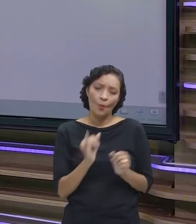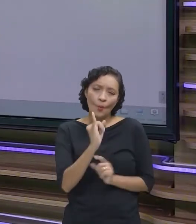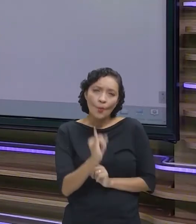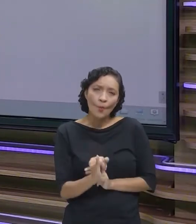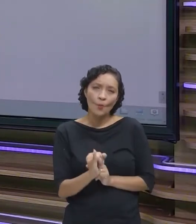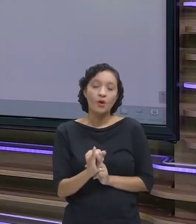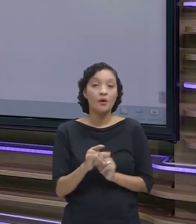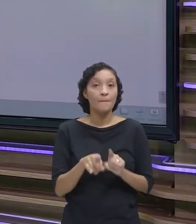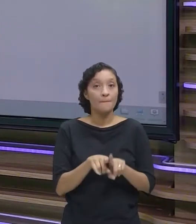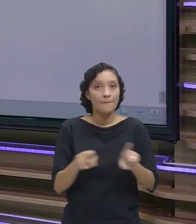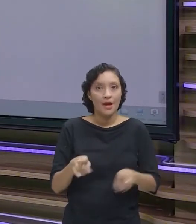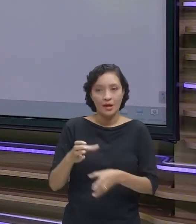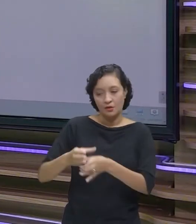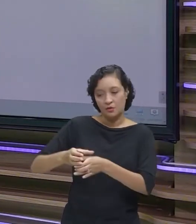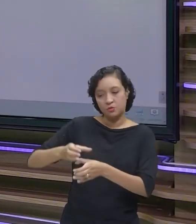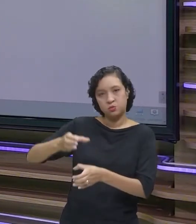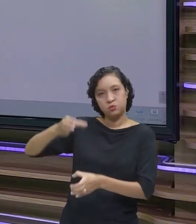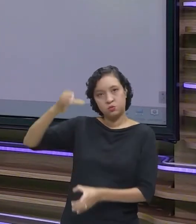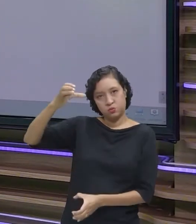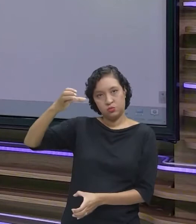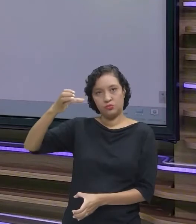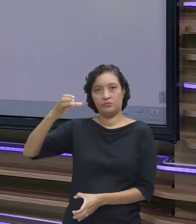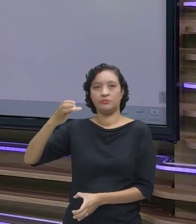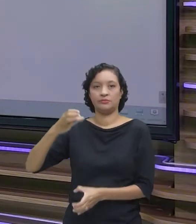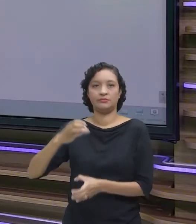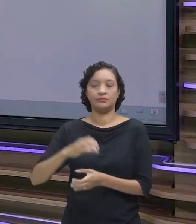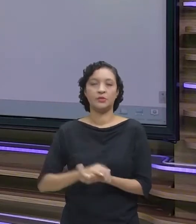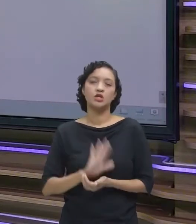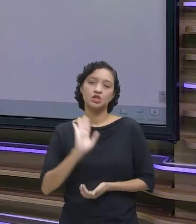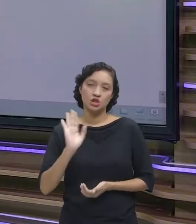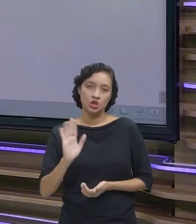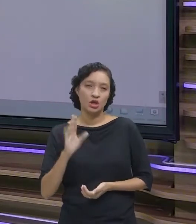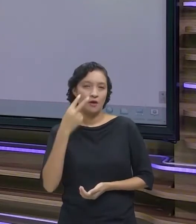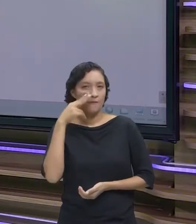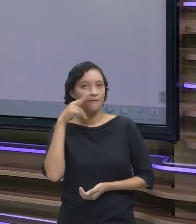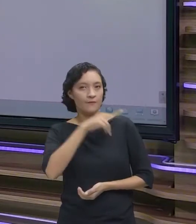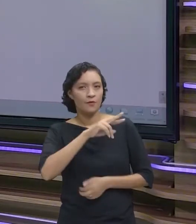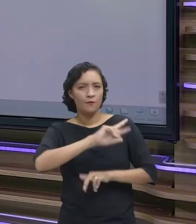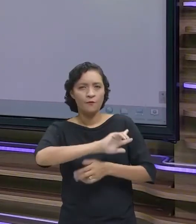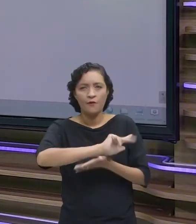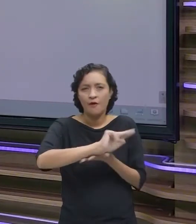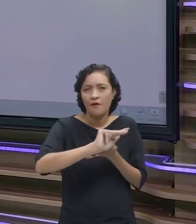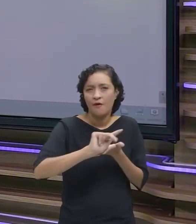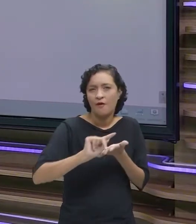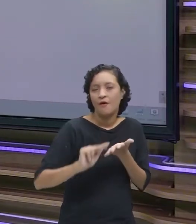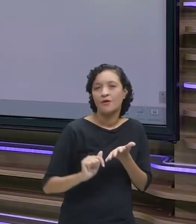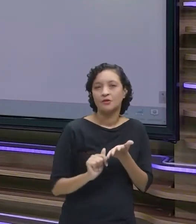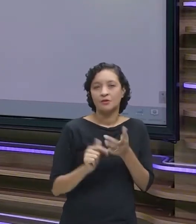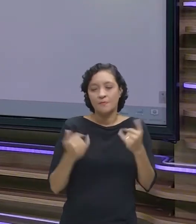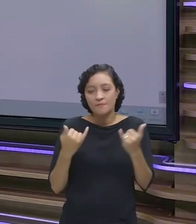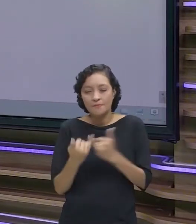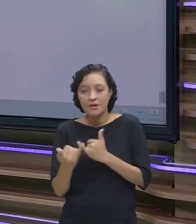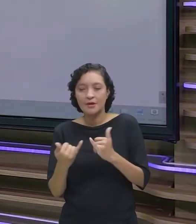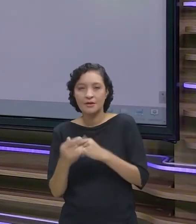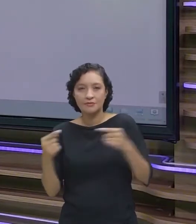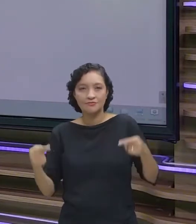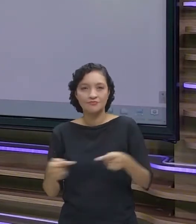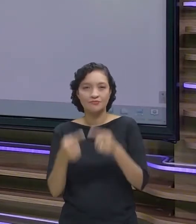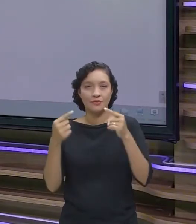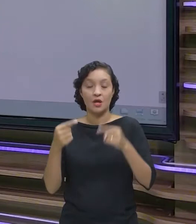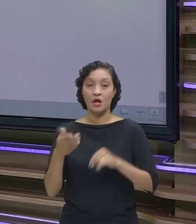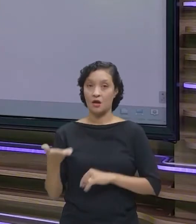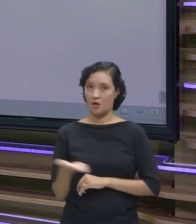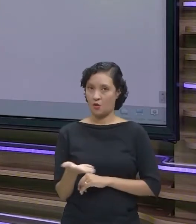comprido. Cilindro. Nós vimos várias imagens. Agora nós vamos ver as imagens dos